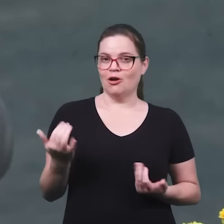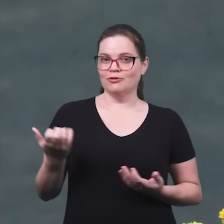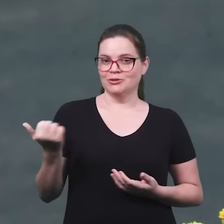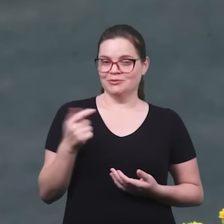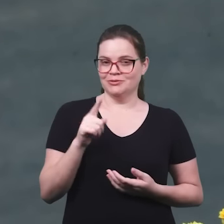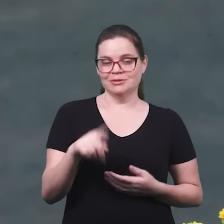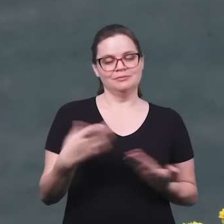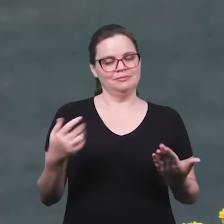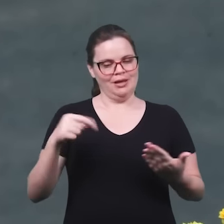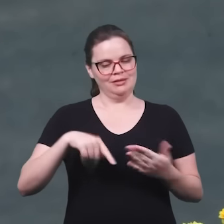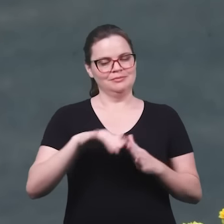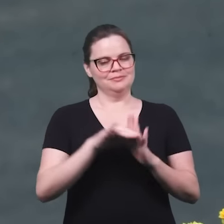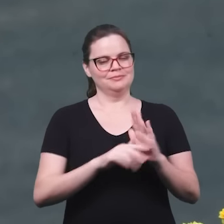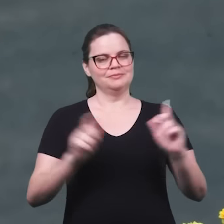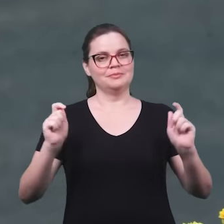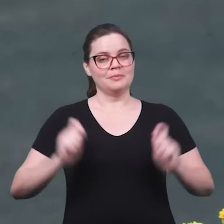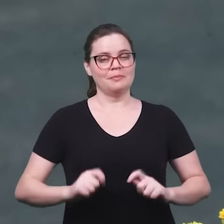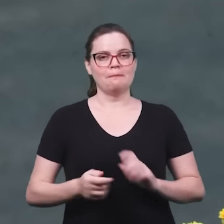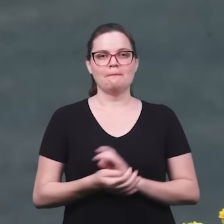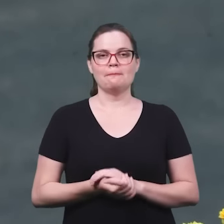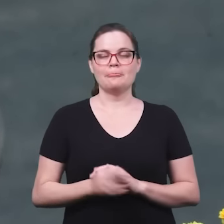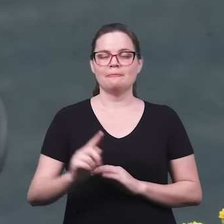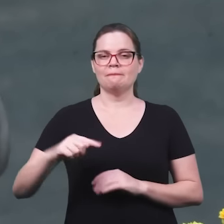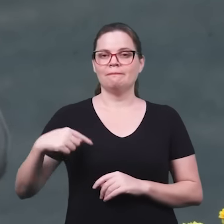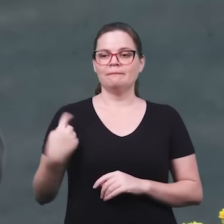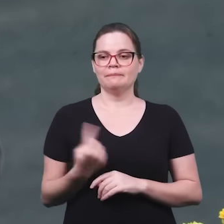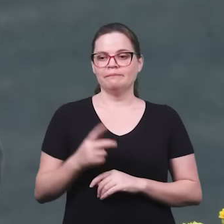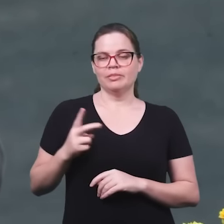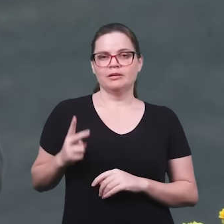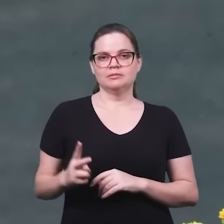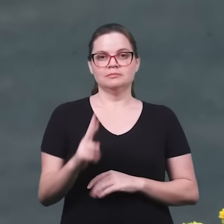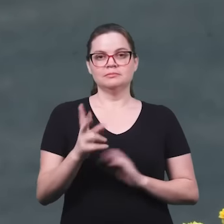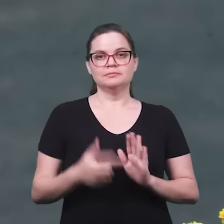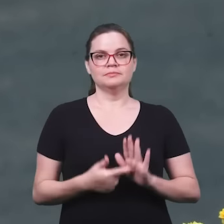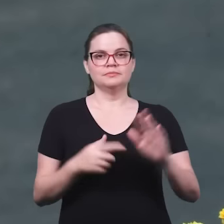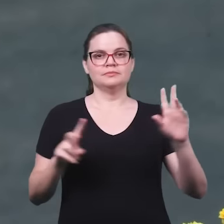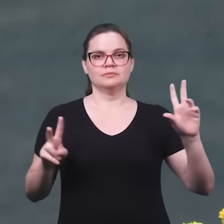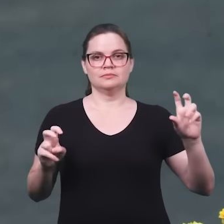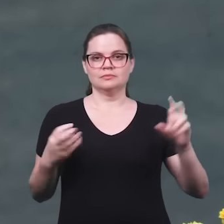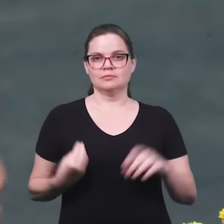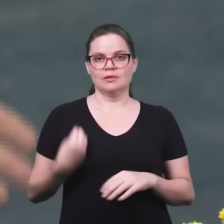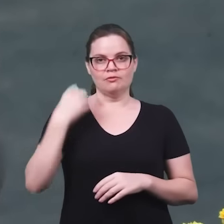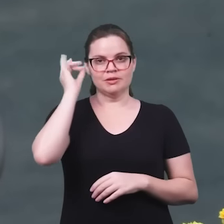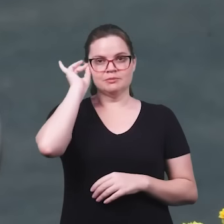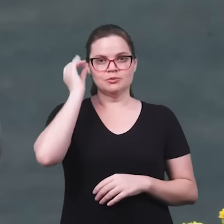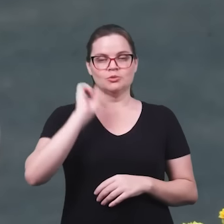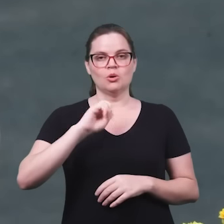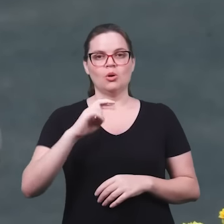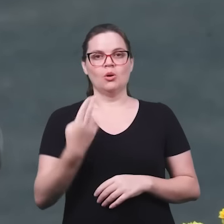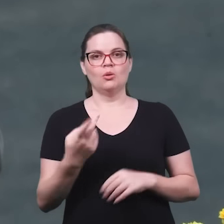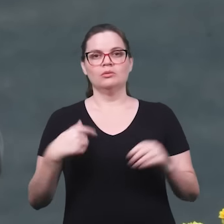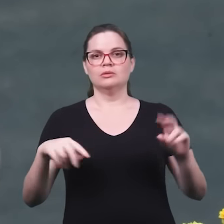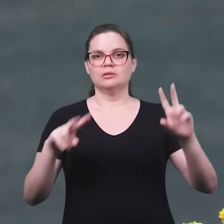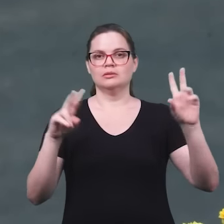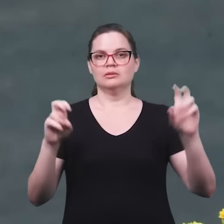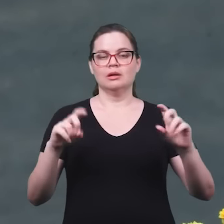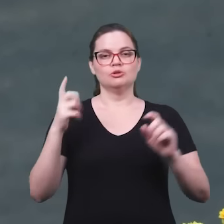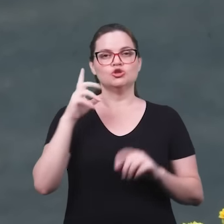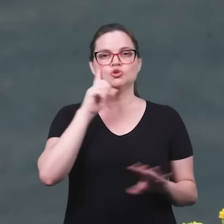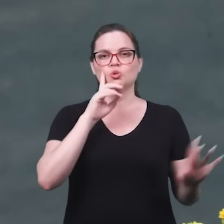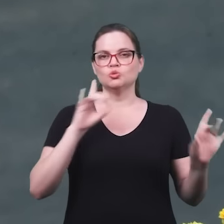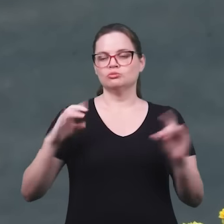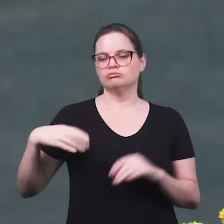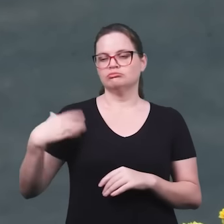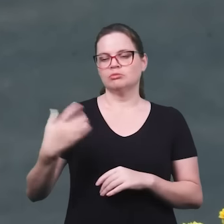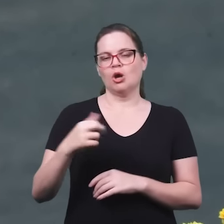tem nesse programa. A gente sempre traz ou um tema voltado para a vida espiritual ou um tema voltado para o